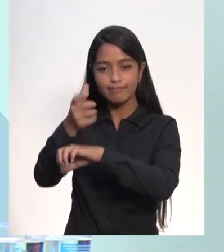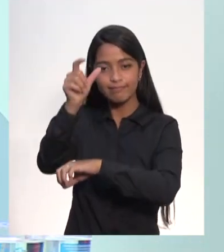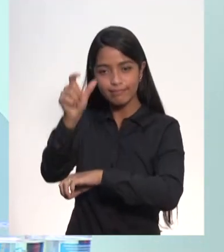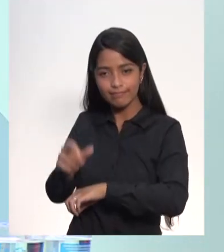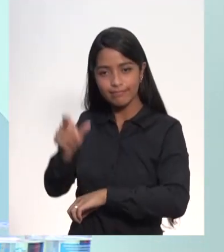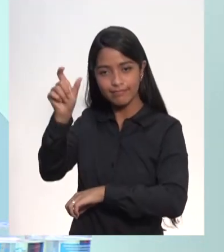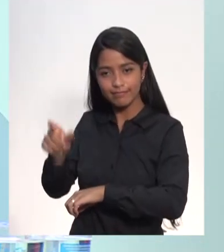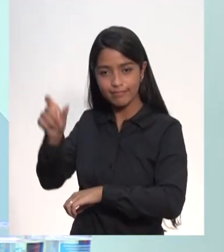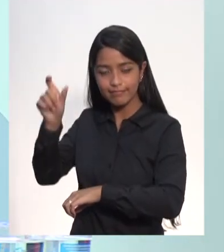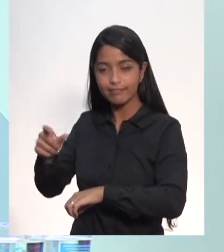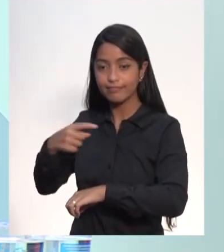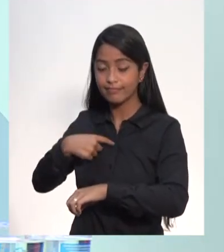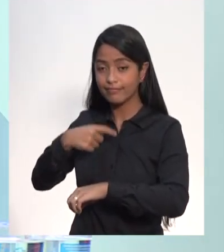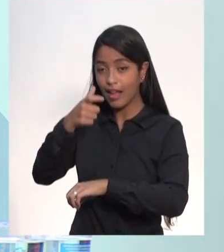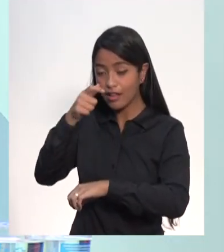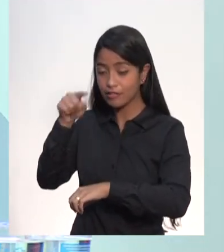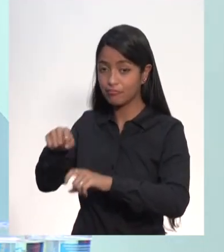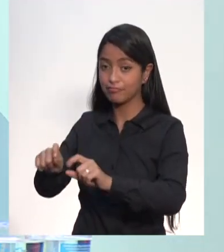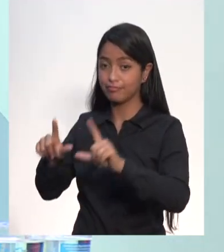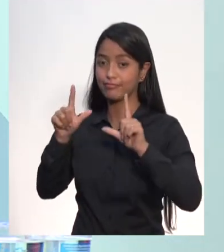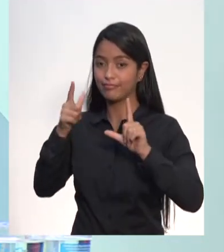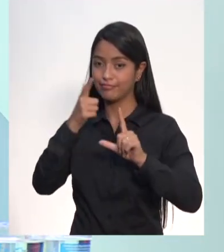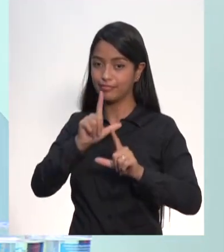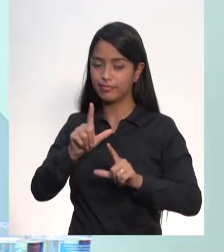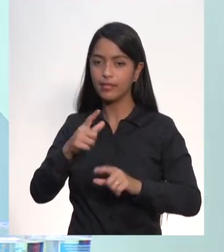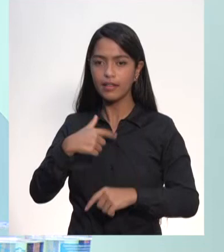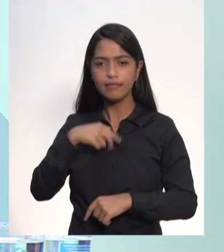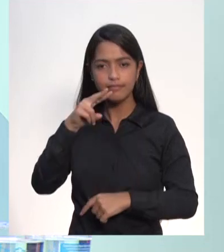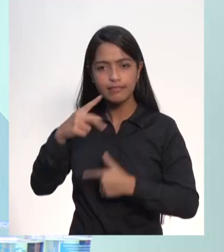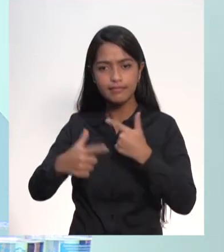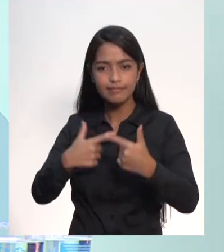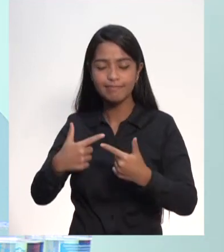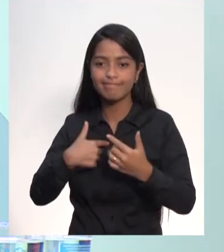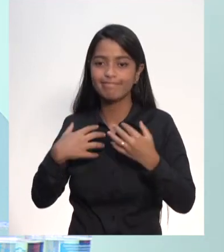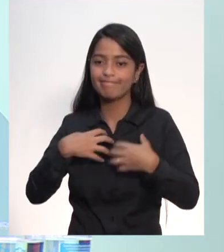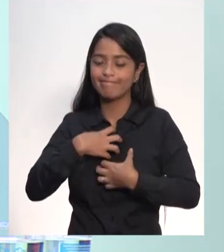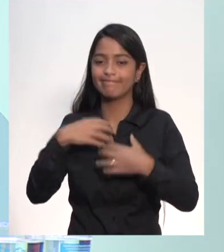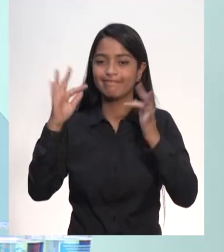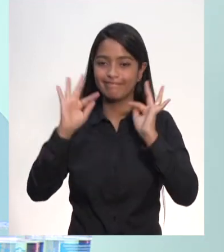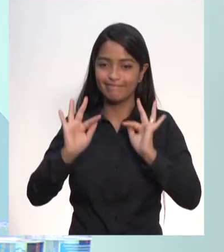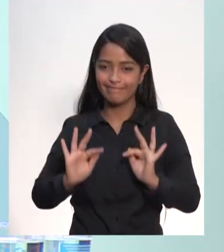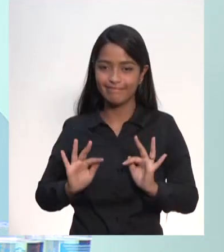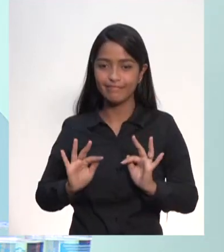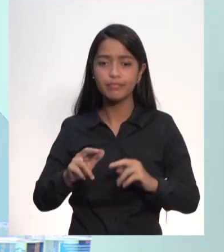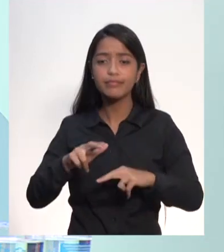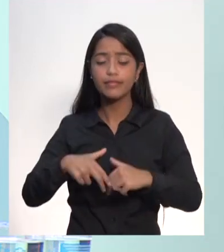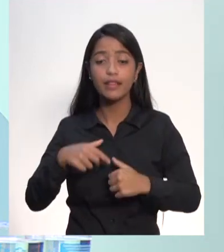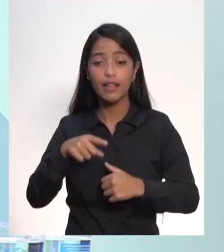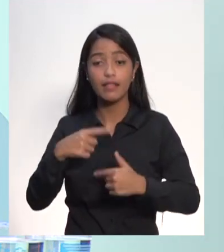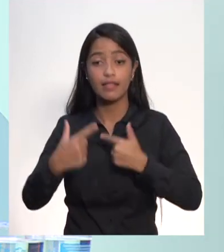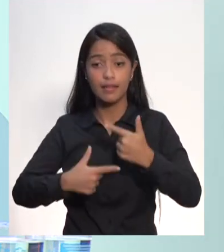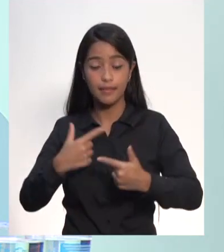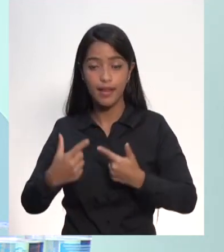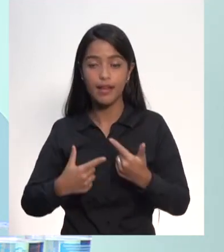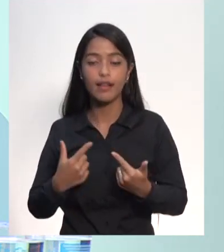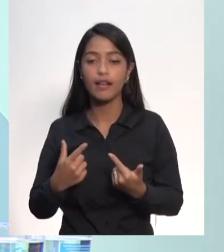particularmente, fiquei muito feliz com o desenvolvimento desse trabalho, porque ele dá um norte, ele traz,